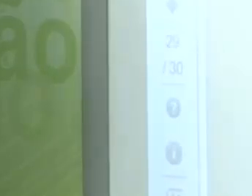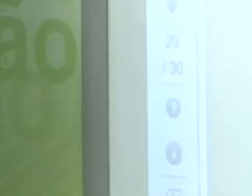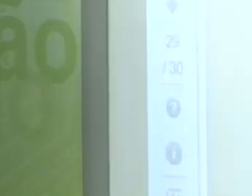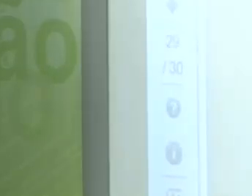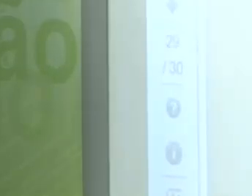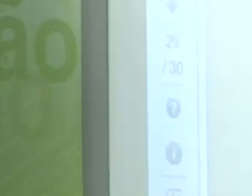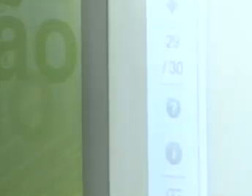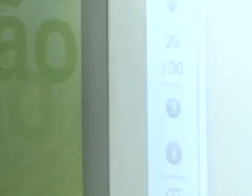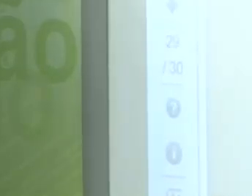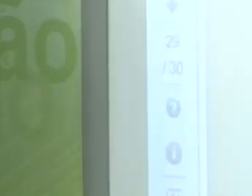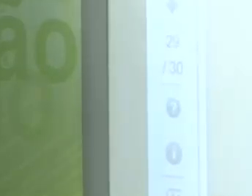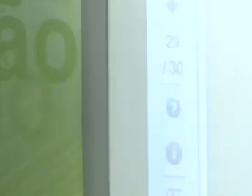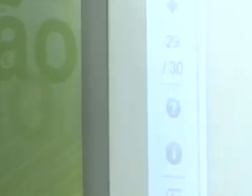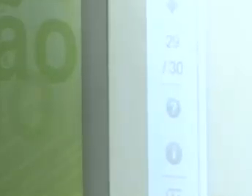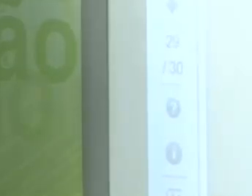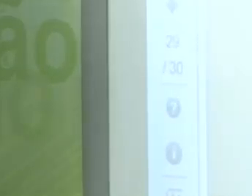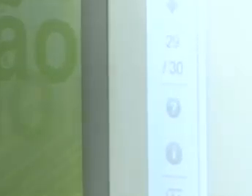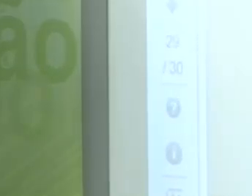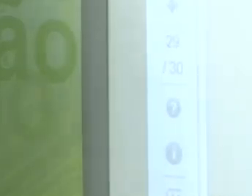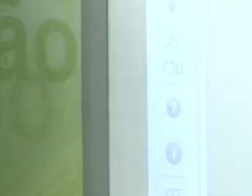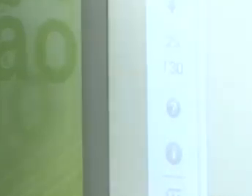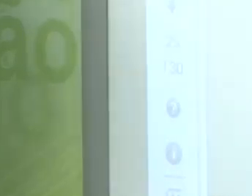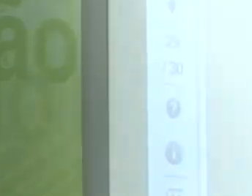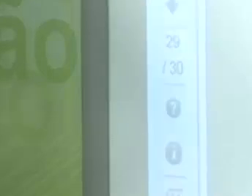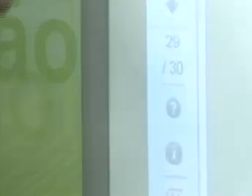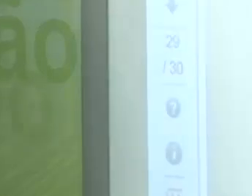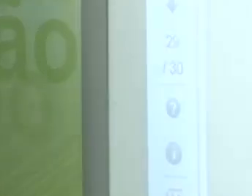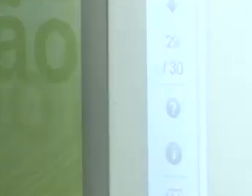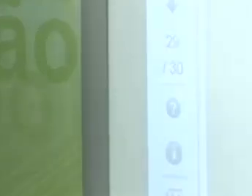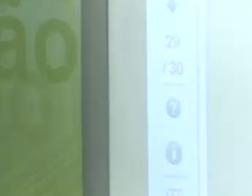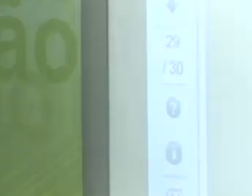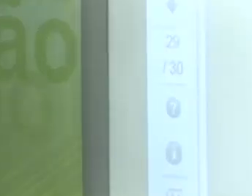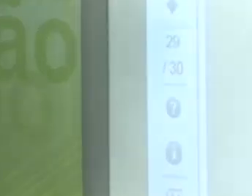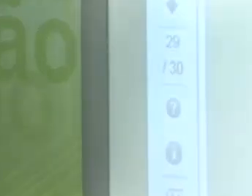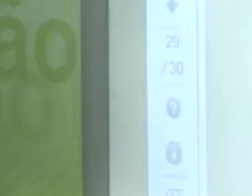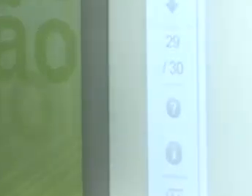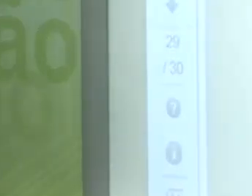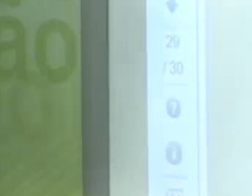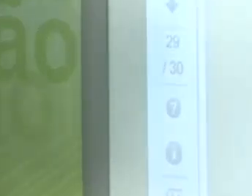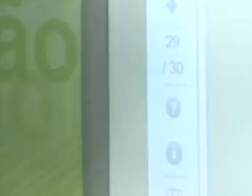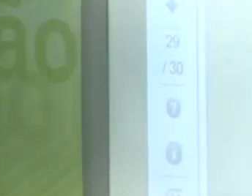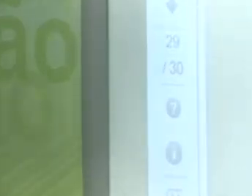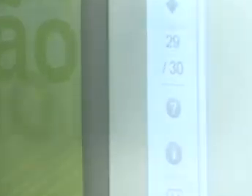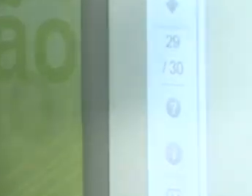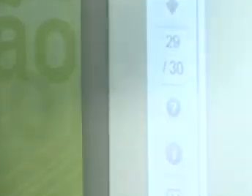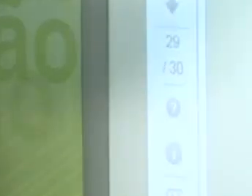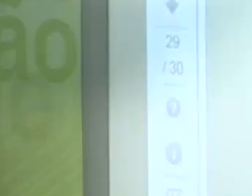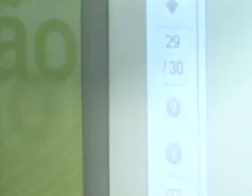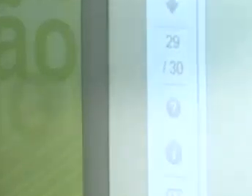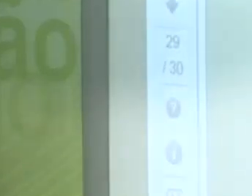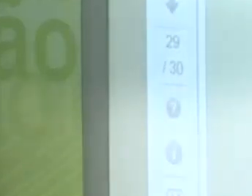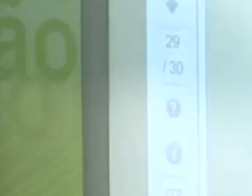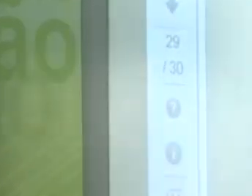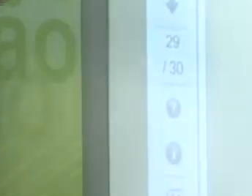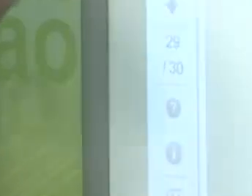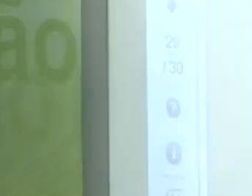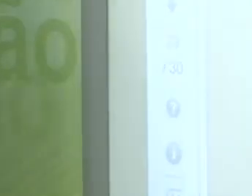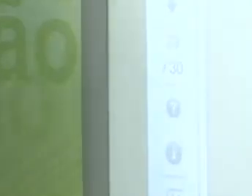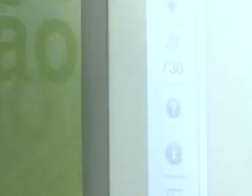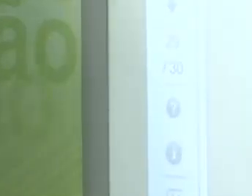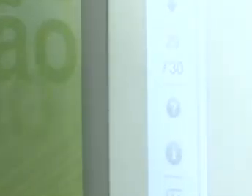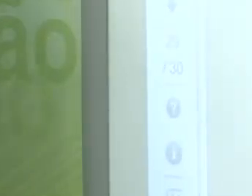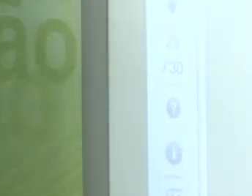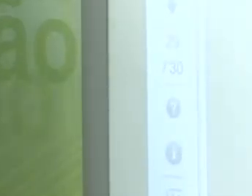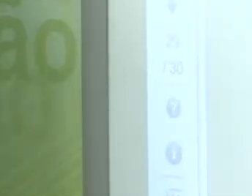ferramenta realmente está me ajudando, e você não tem a noção que existe toda uma equipe por